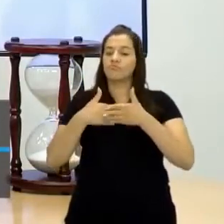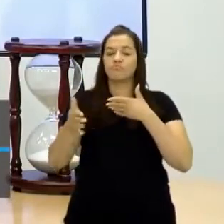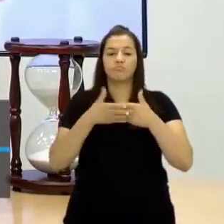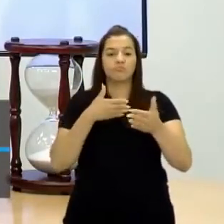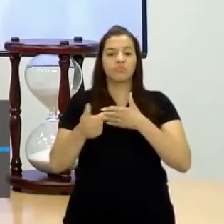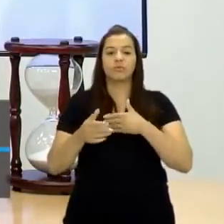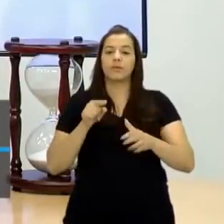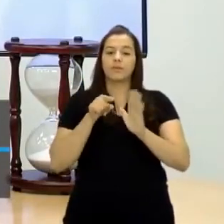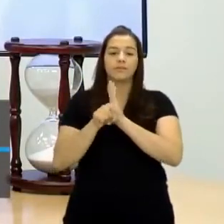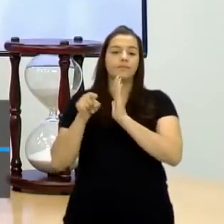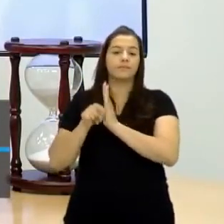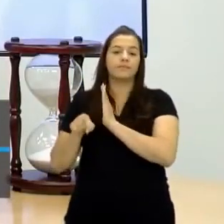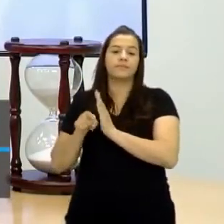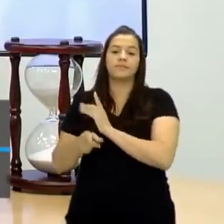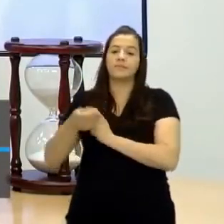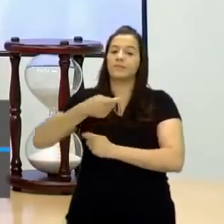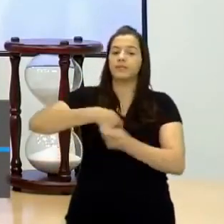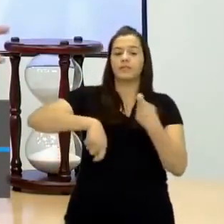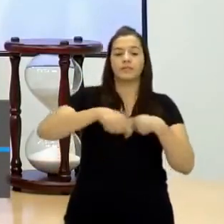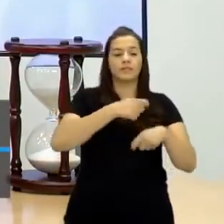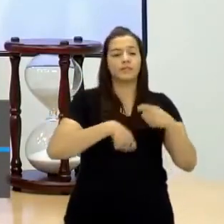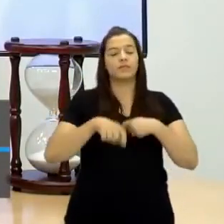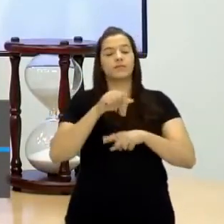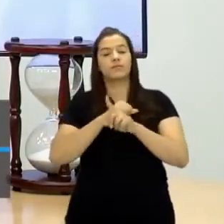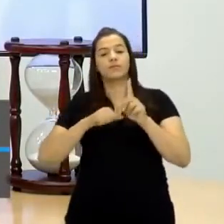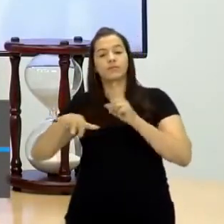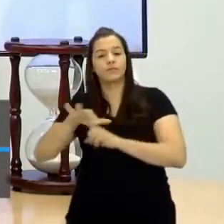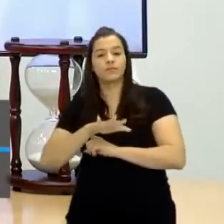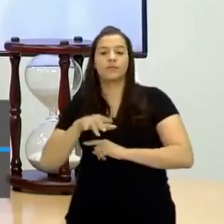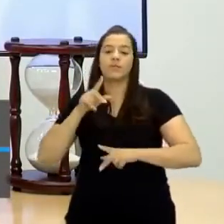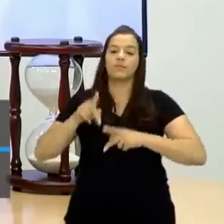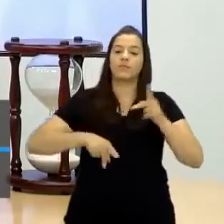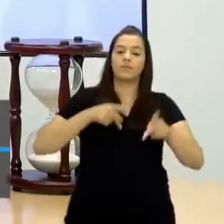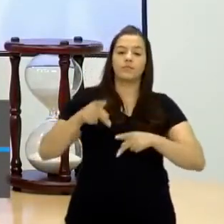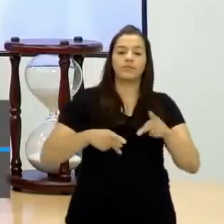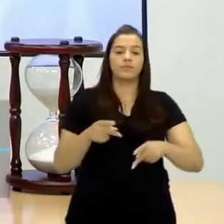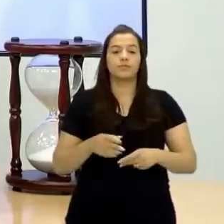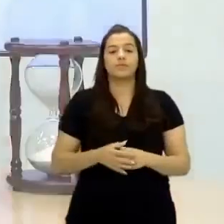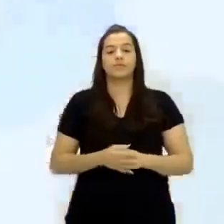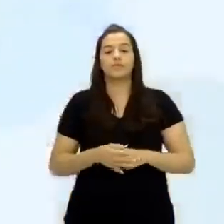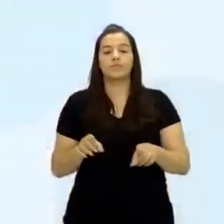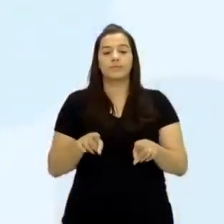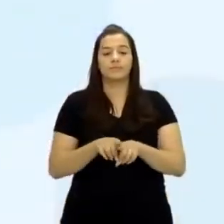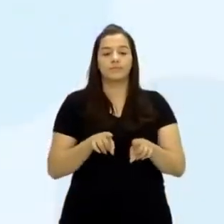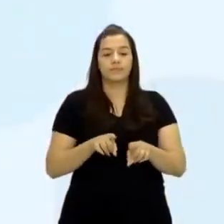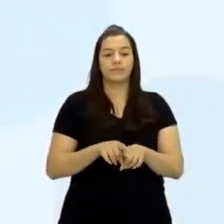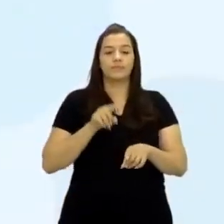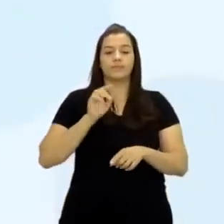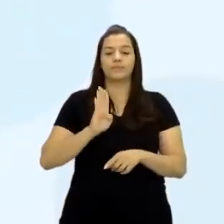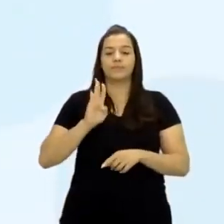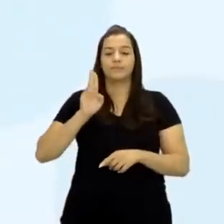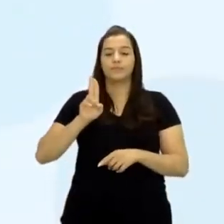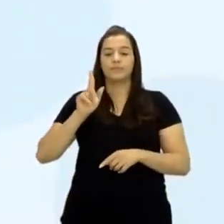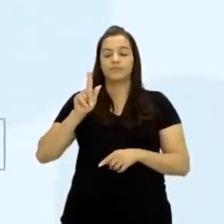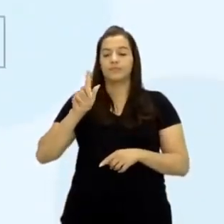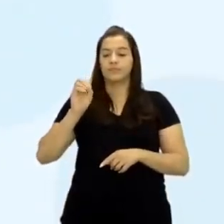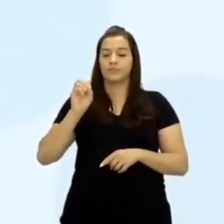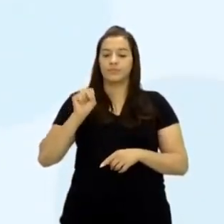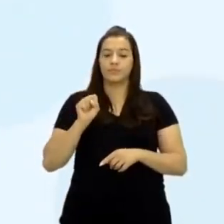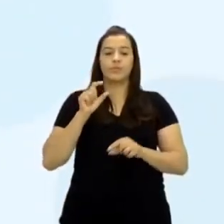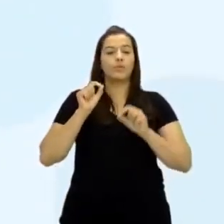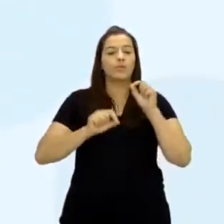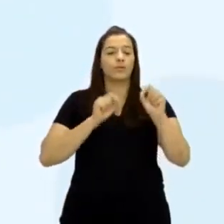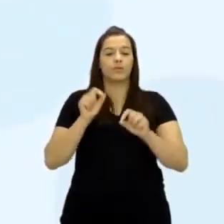aqui tá tudo, né? Economia, a sociedade, a política. Ah, eu quero mostrar para vocês os burgos. Dá uma olhadinha. O que são